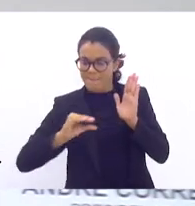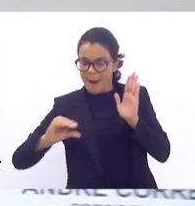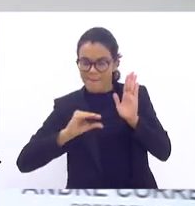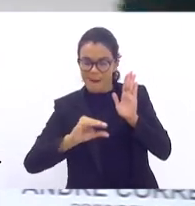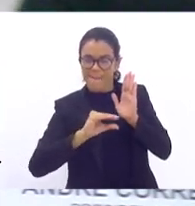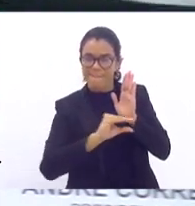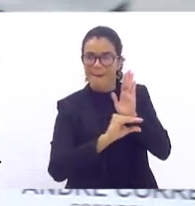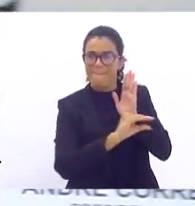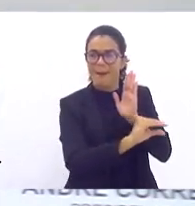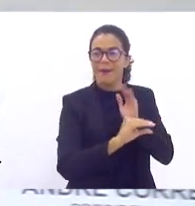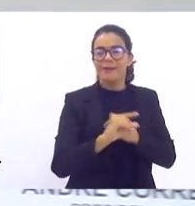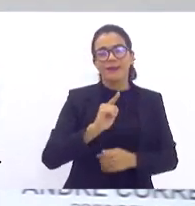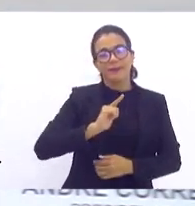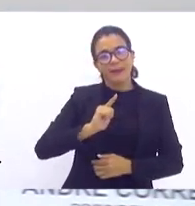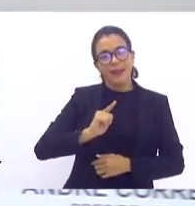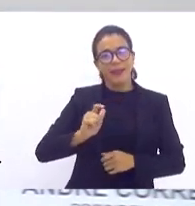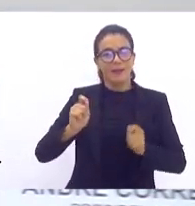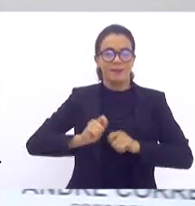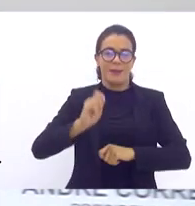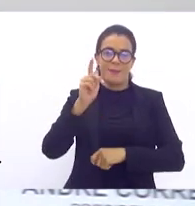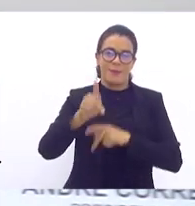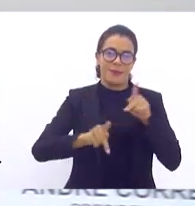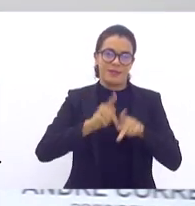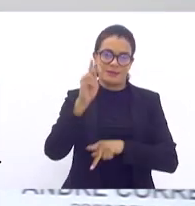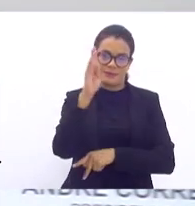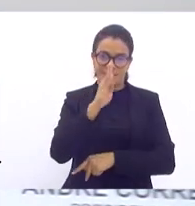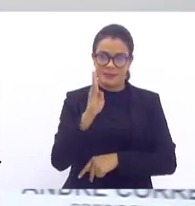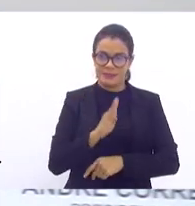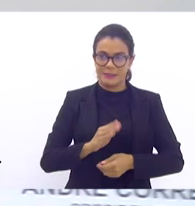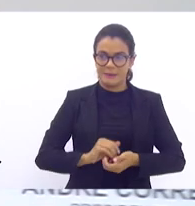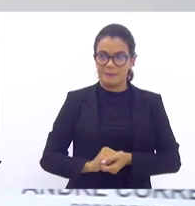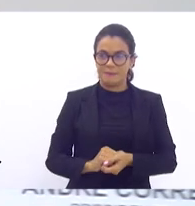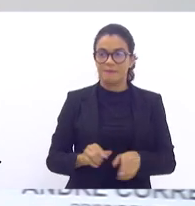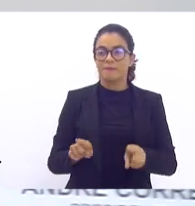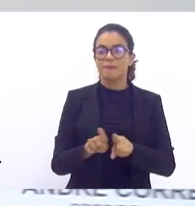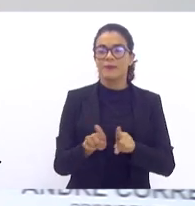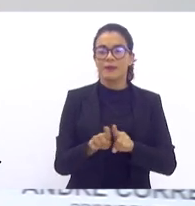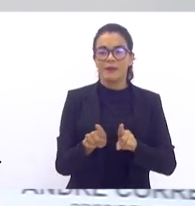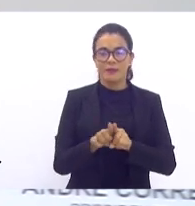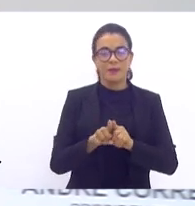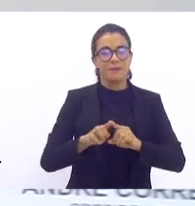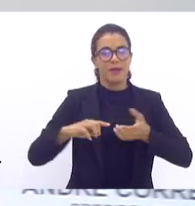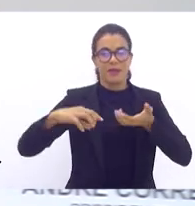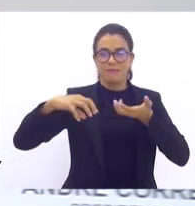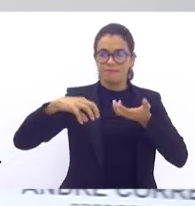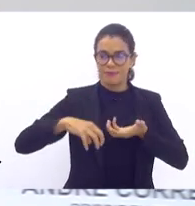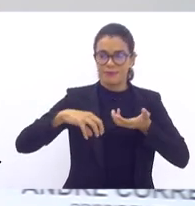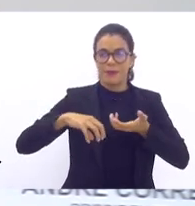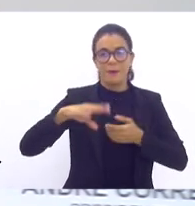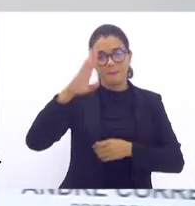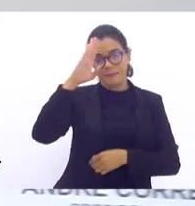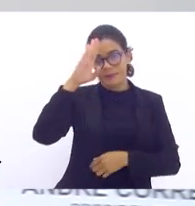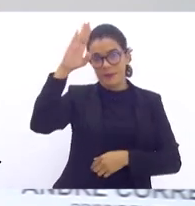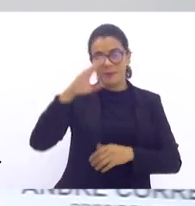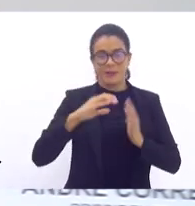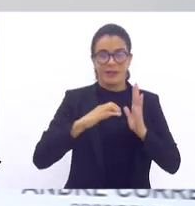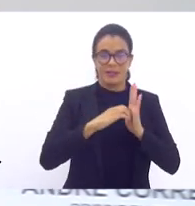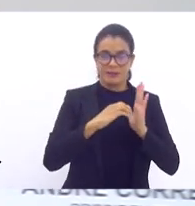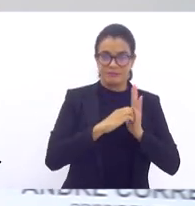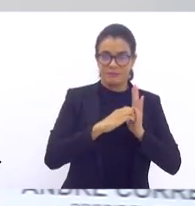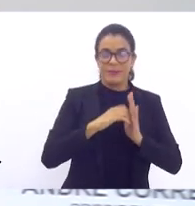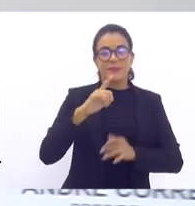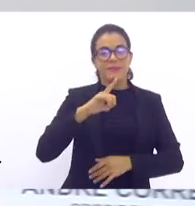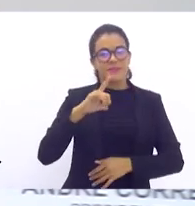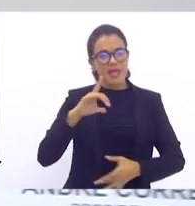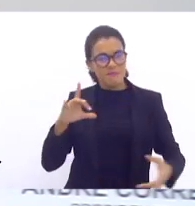e dentro dessa constituição eu acho que o congresso principalmente a câmara dos deputados tem se afirmado de maneira